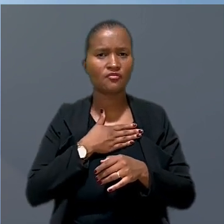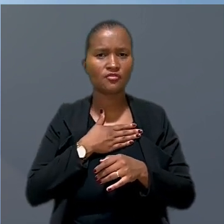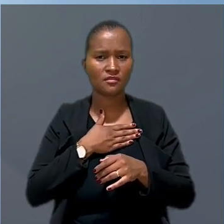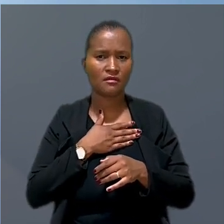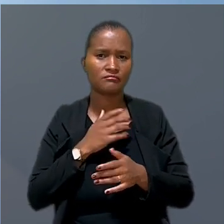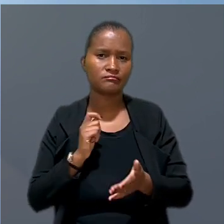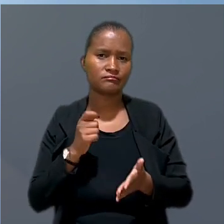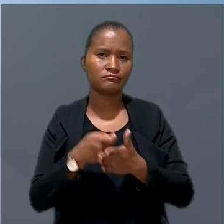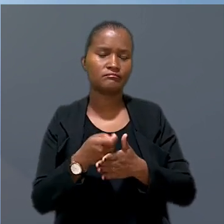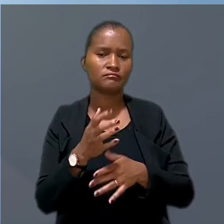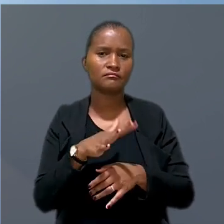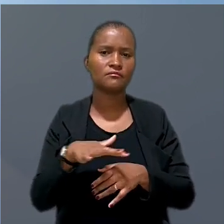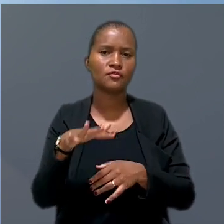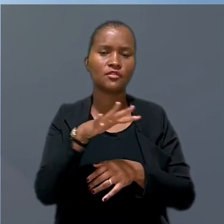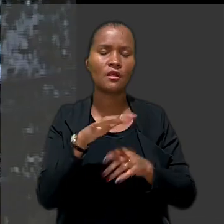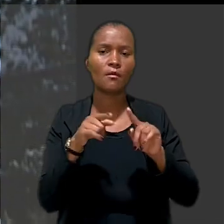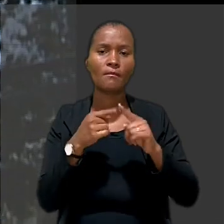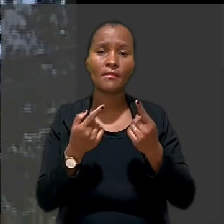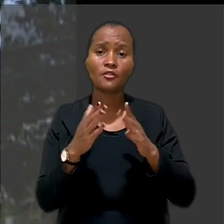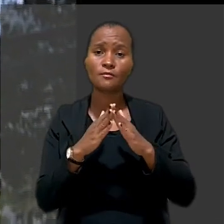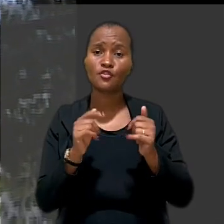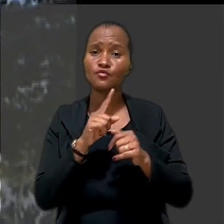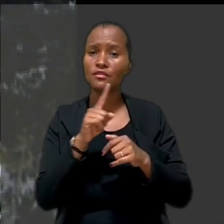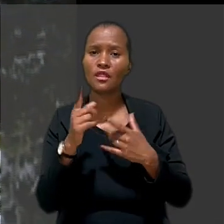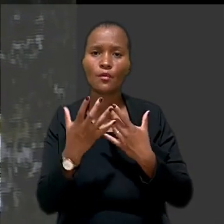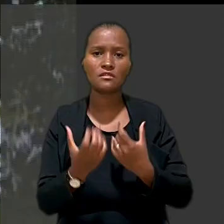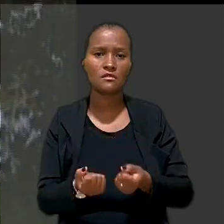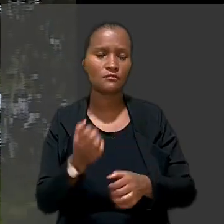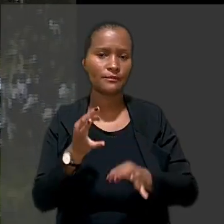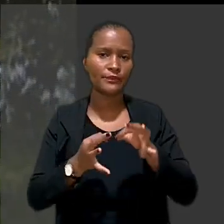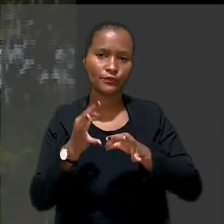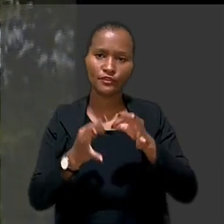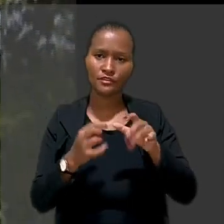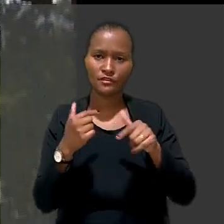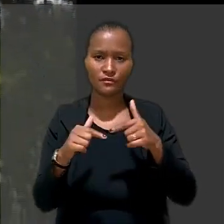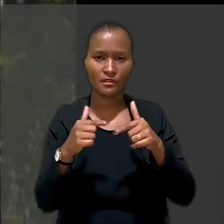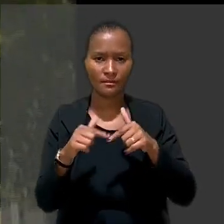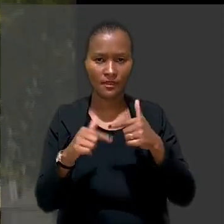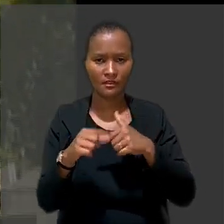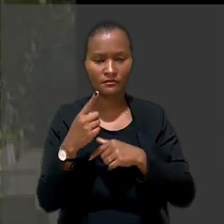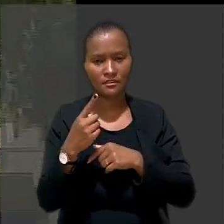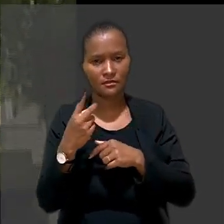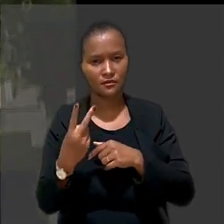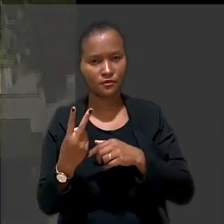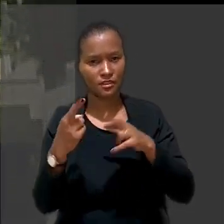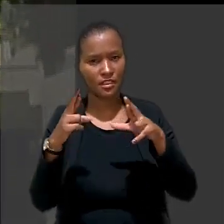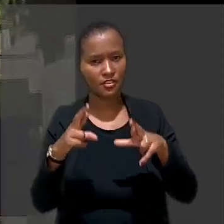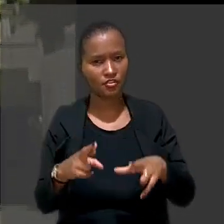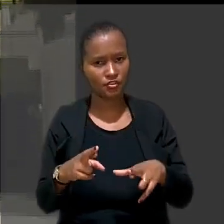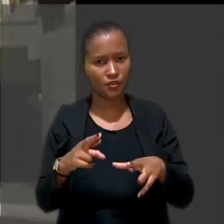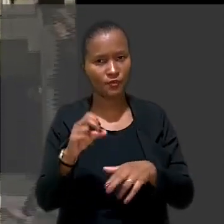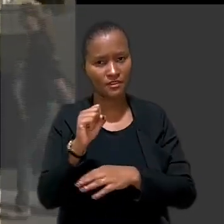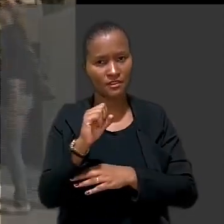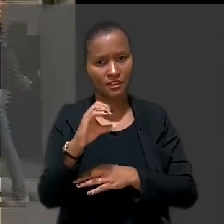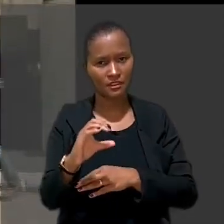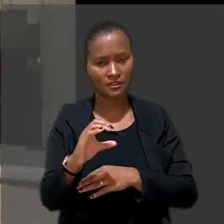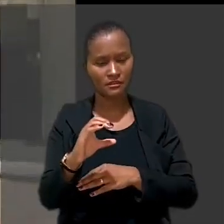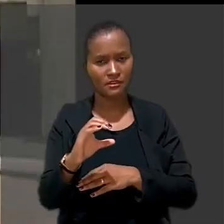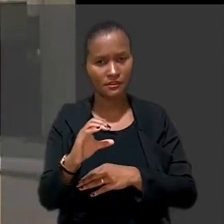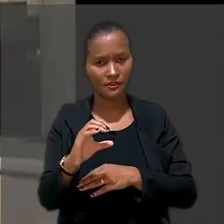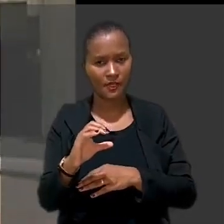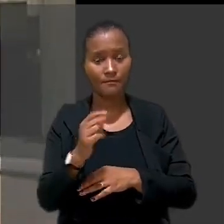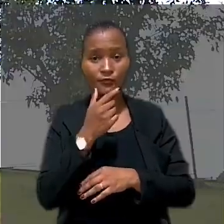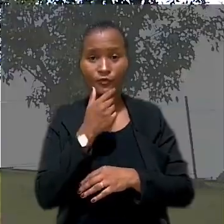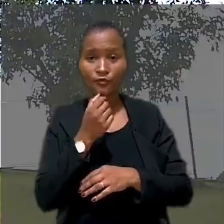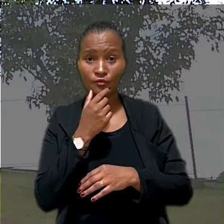para ensejar a quitação geral. Mas o pedido foi negado pela Justiça do Trabalho da 12ª Região, em Santa